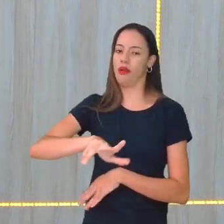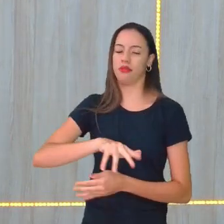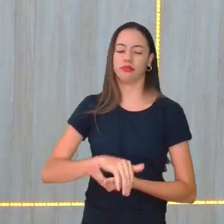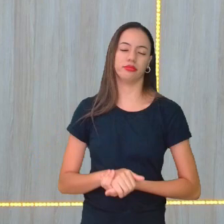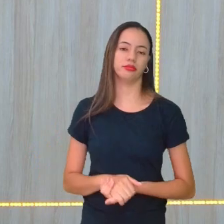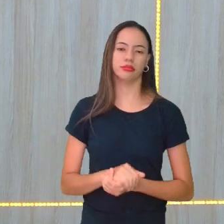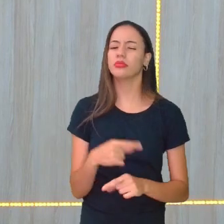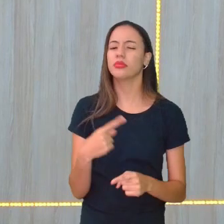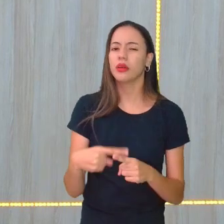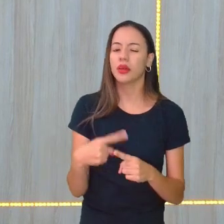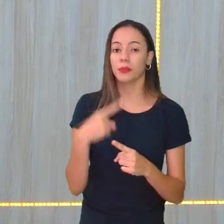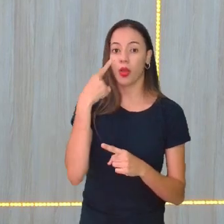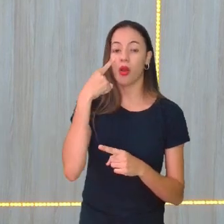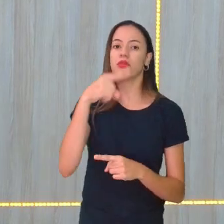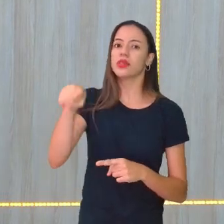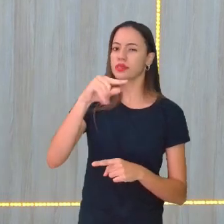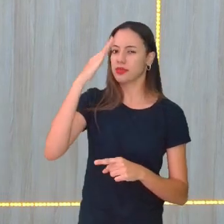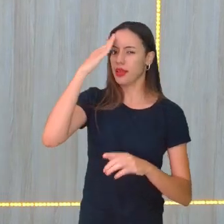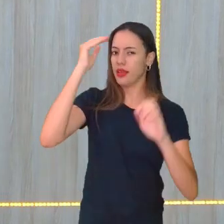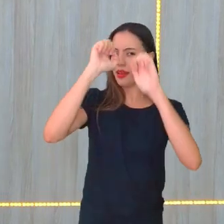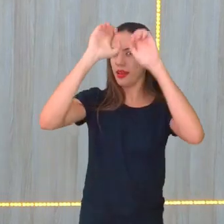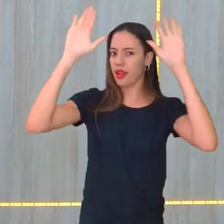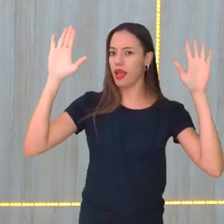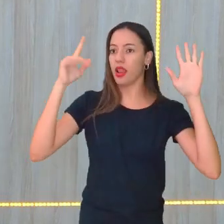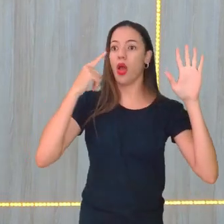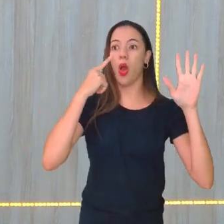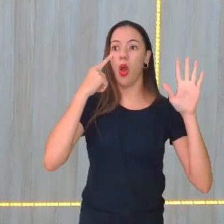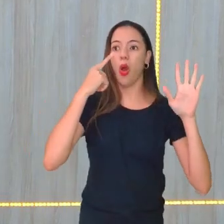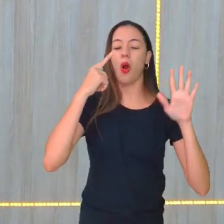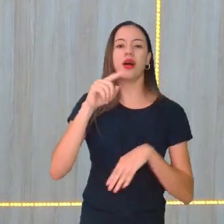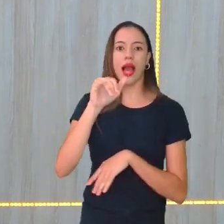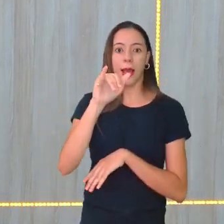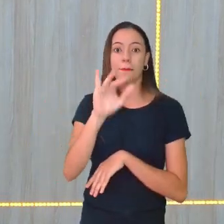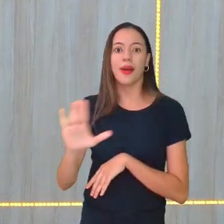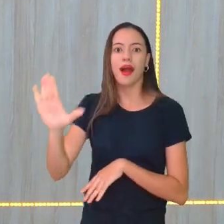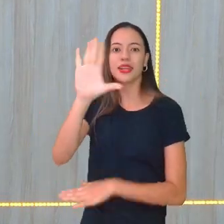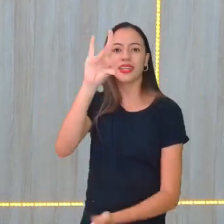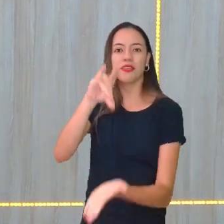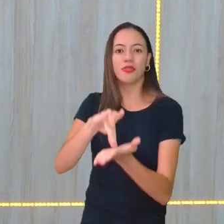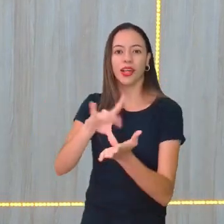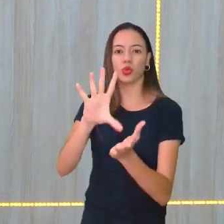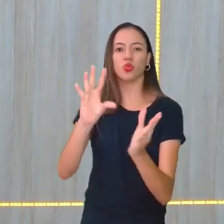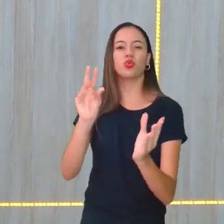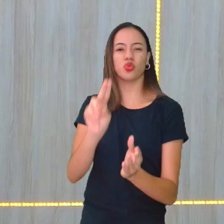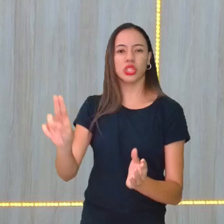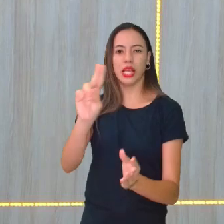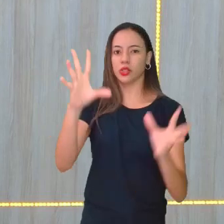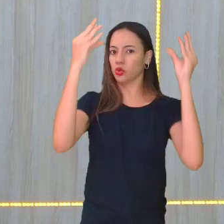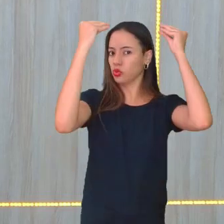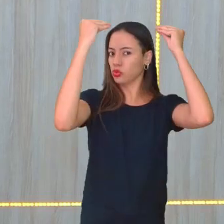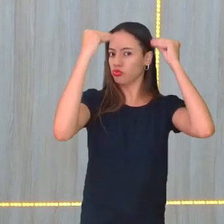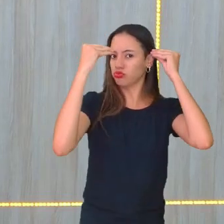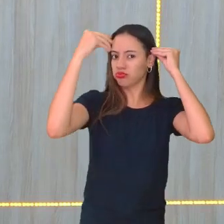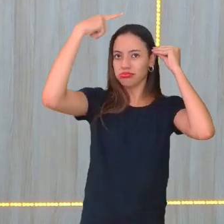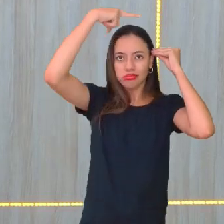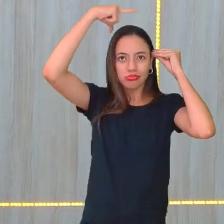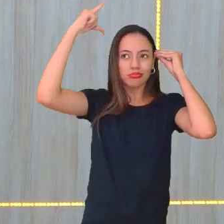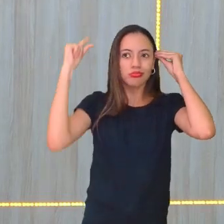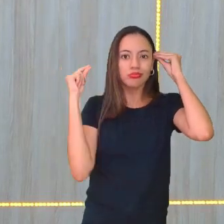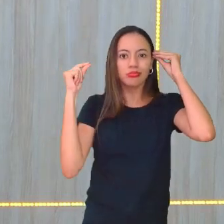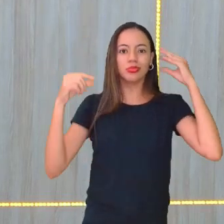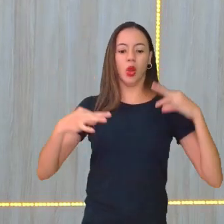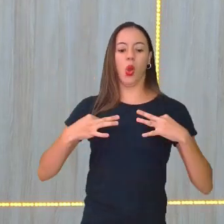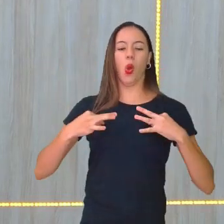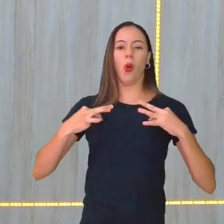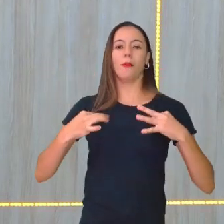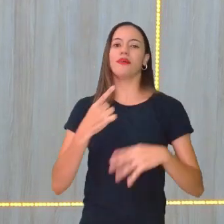para vocês entenderem, a atual imagem que a gente tem dele usando esse gorrinho, né? Usando a roupa